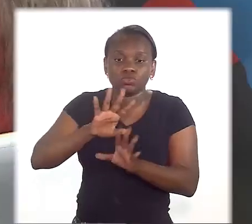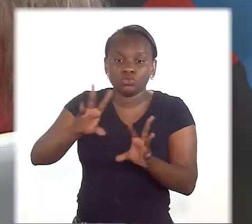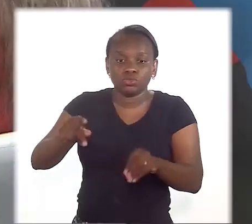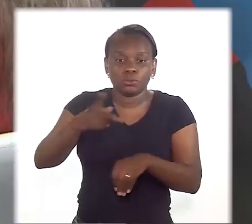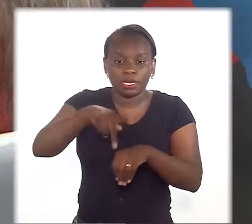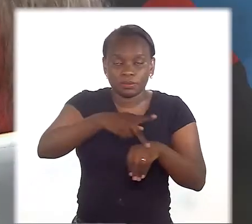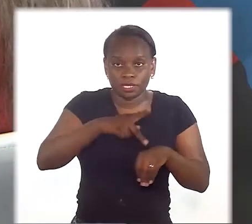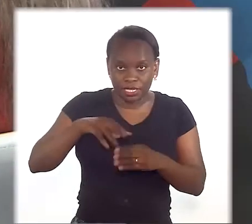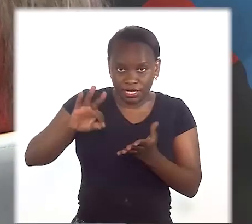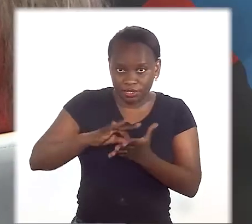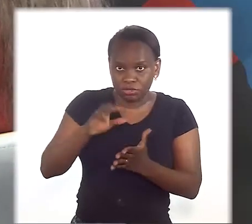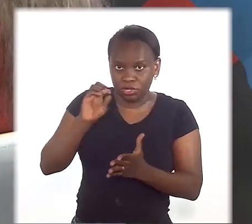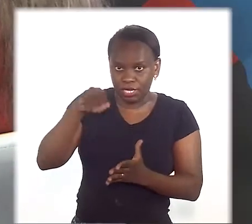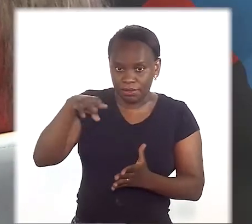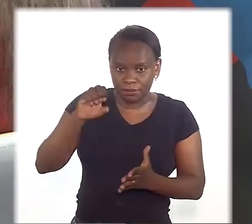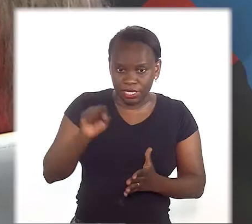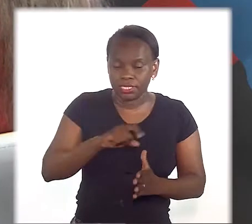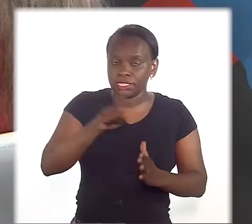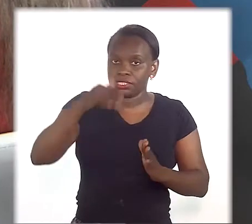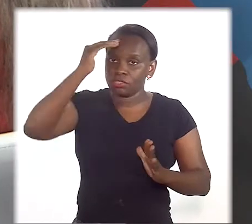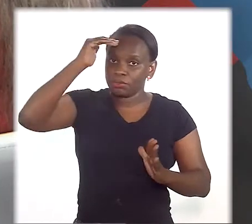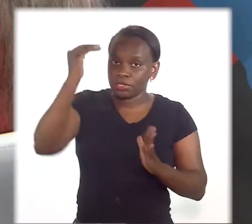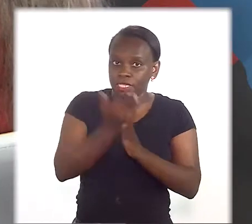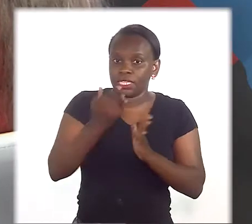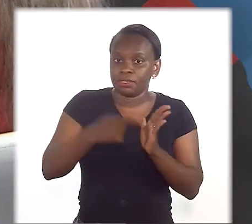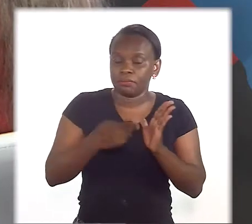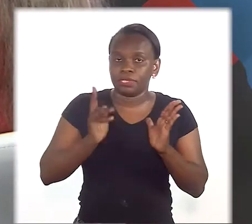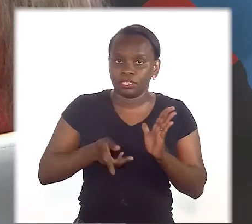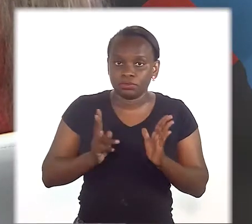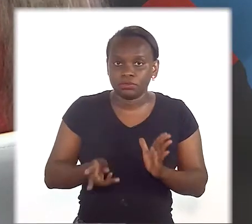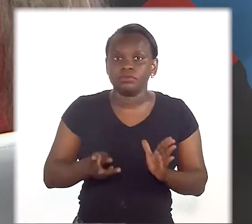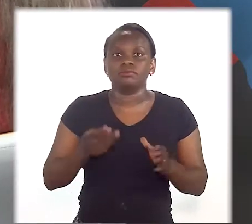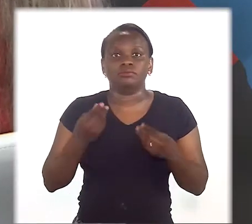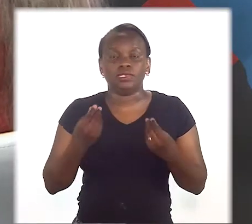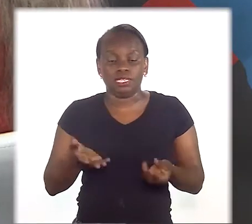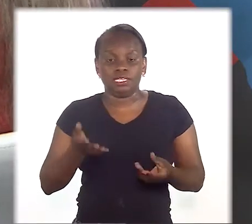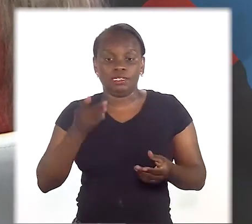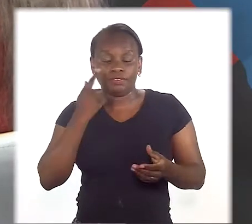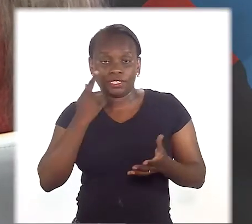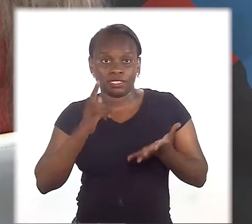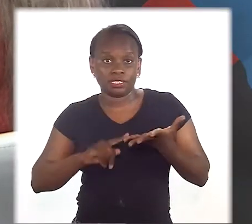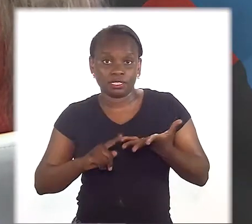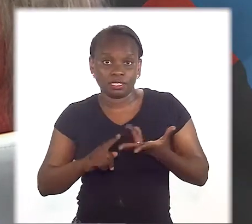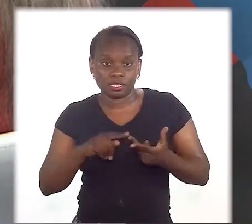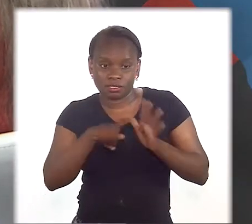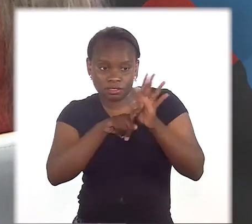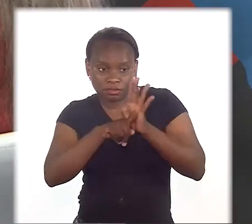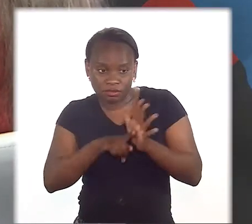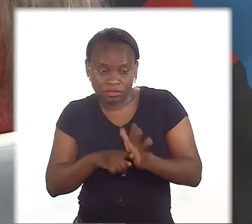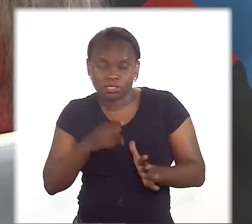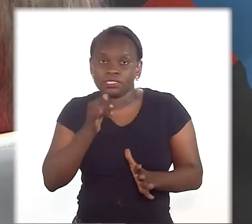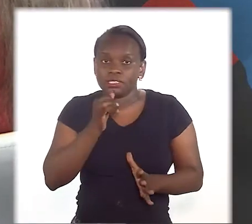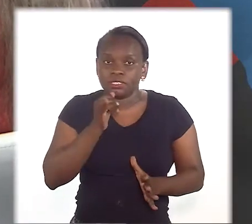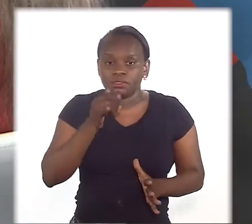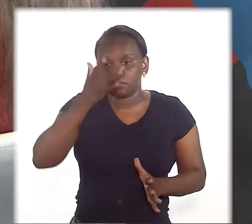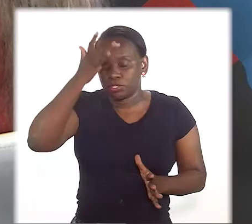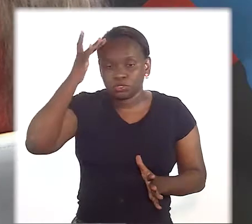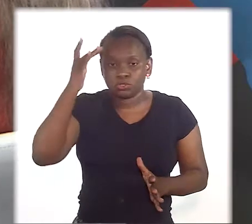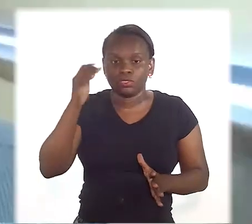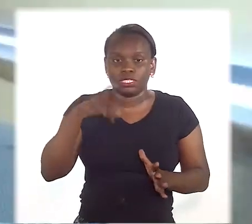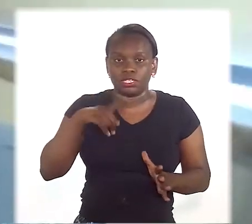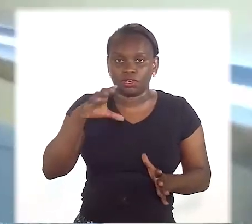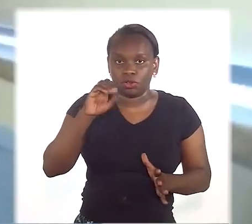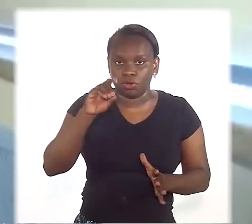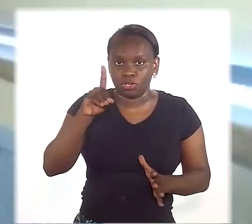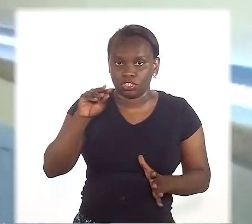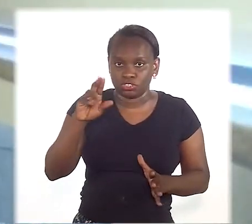os países signatários que elas seguissem essa mesma linha através de critérios de diagnóstico, como, por exemplo, o